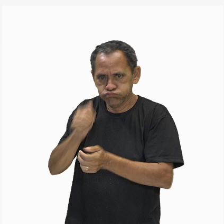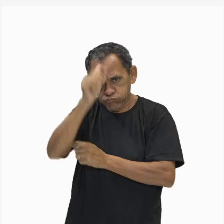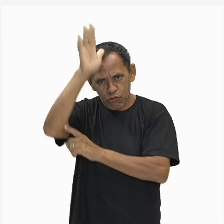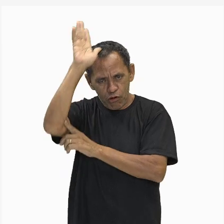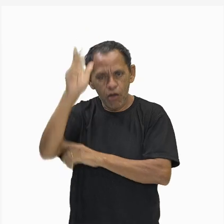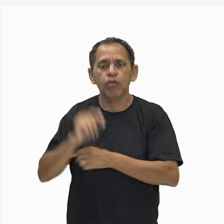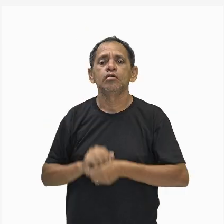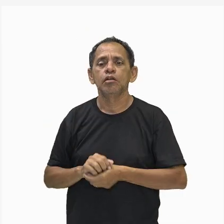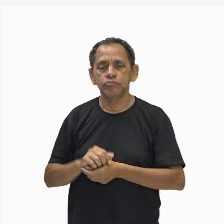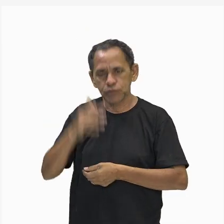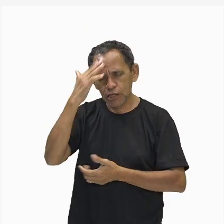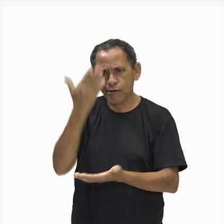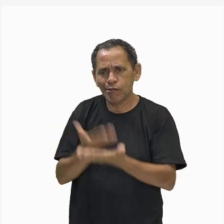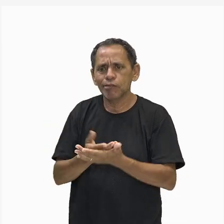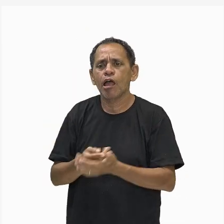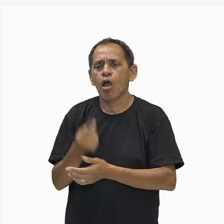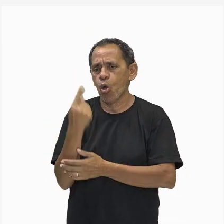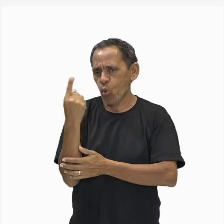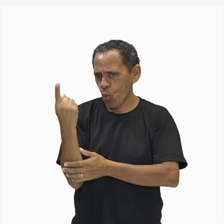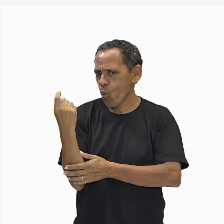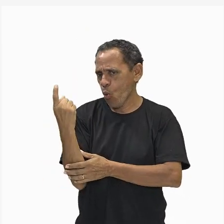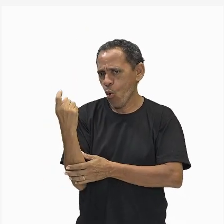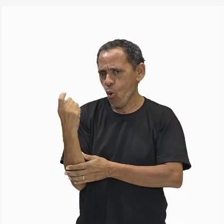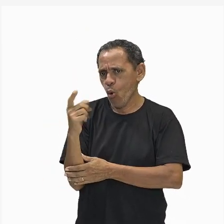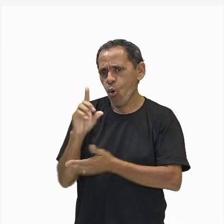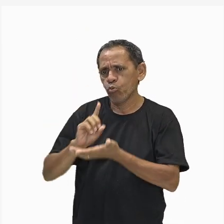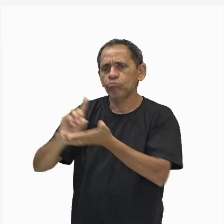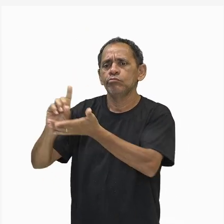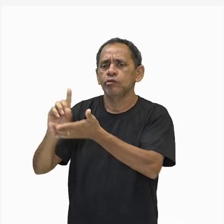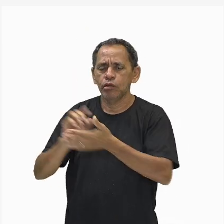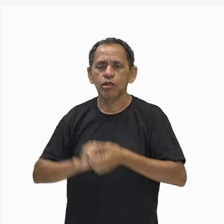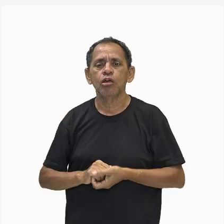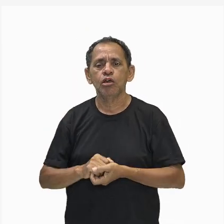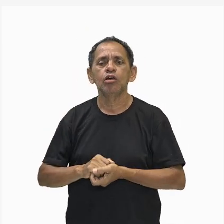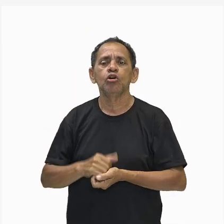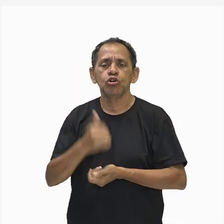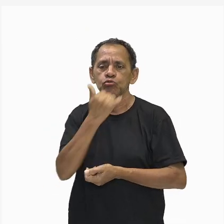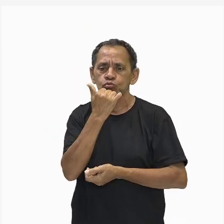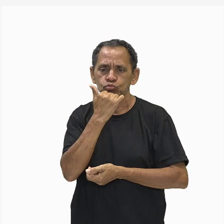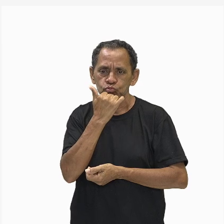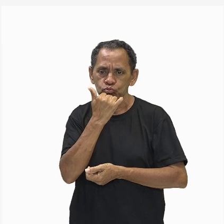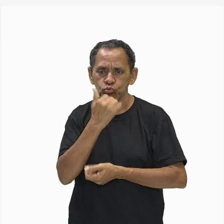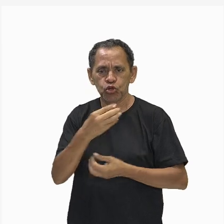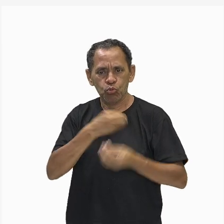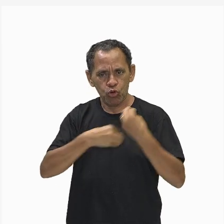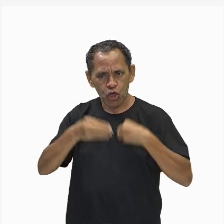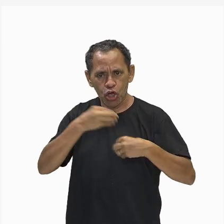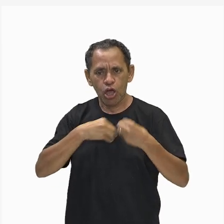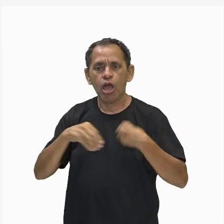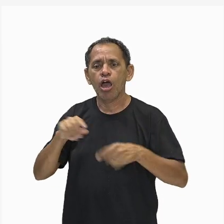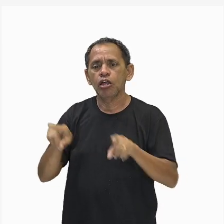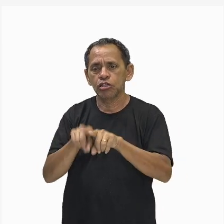monoteísta pregava a salvação eterna, o perdão dos pecados e a recompensa de viver no paraíso após a